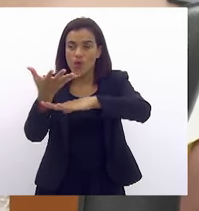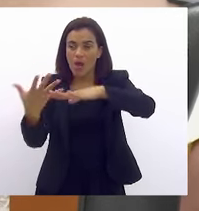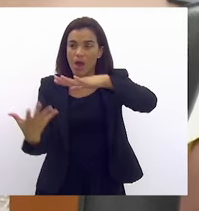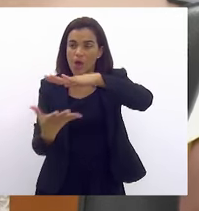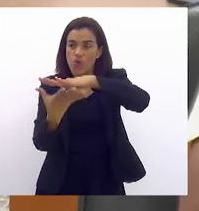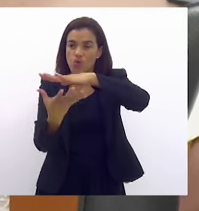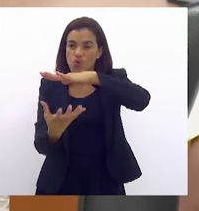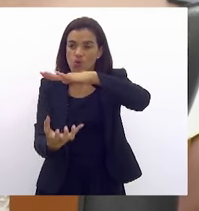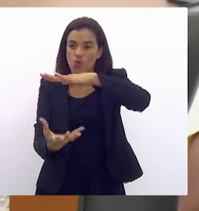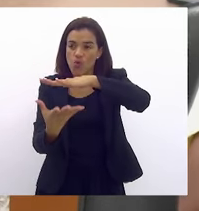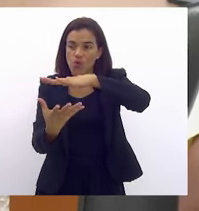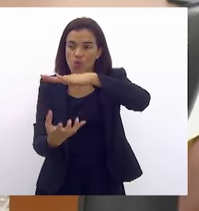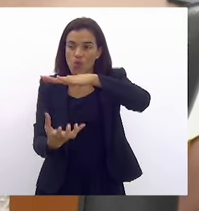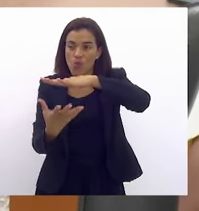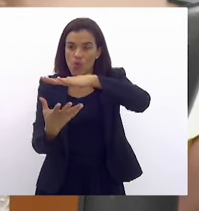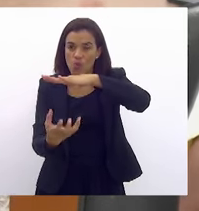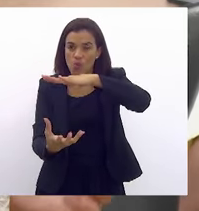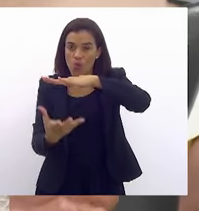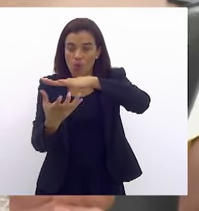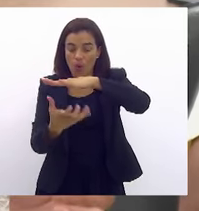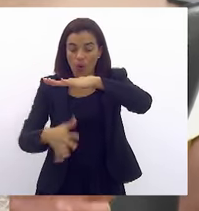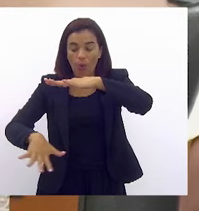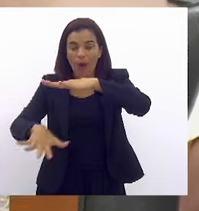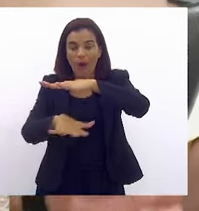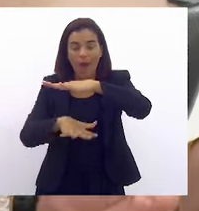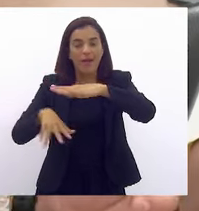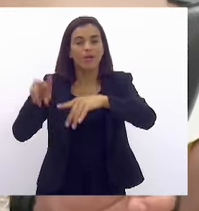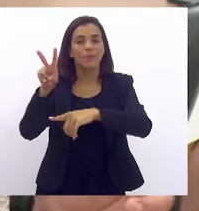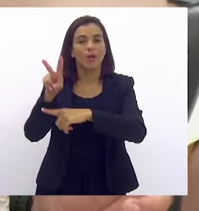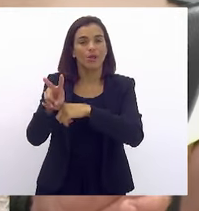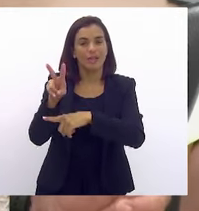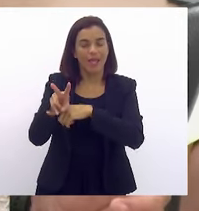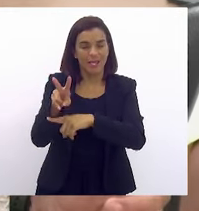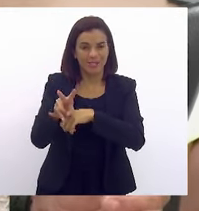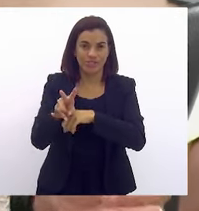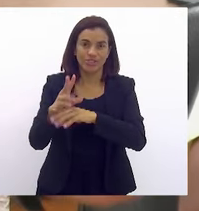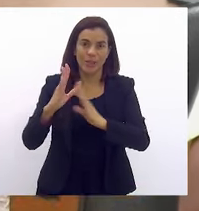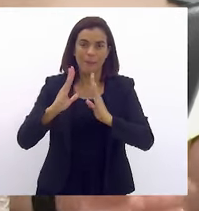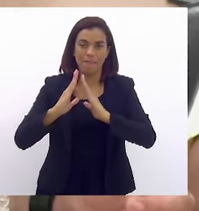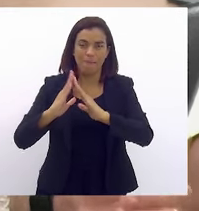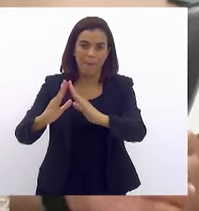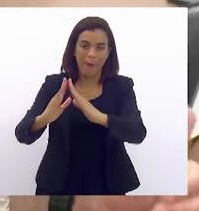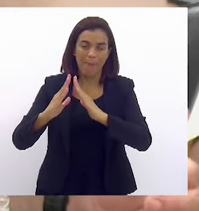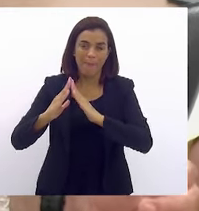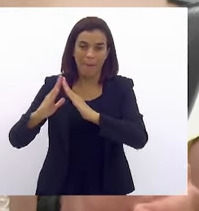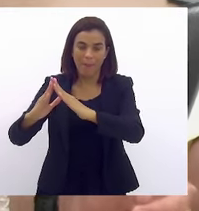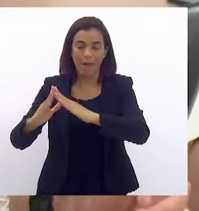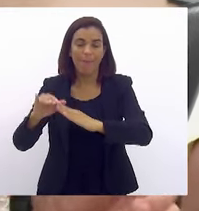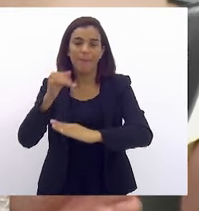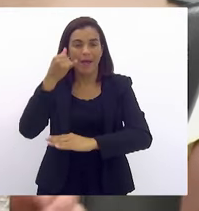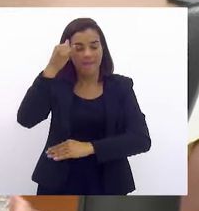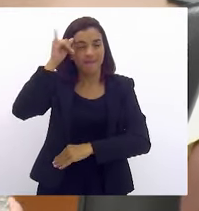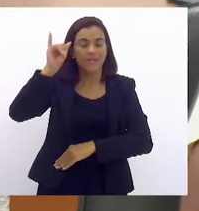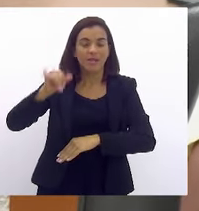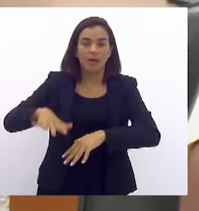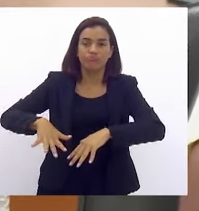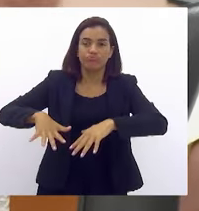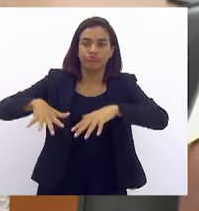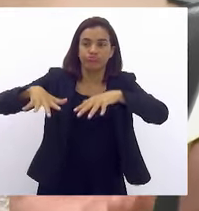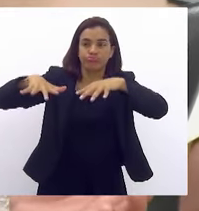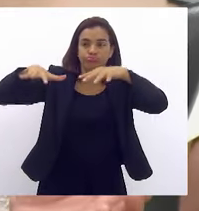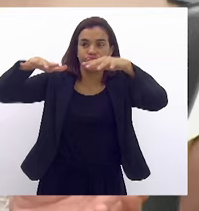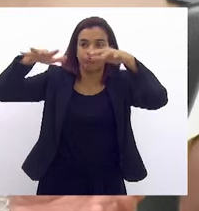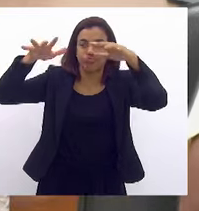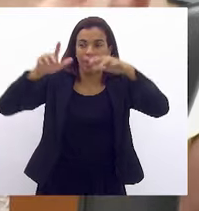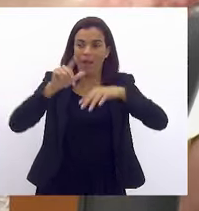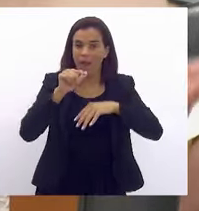inundação, uma zona que protege a ocupação urbana dos efeitos dos alagamentos, das enchentes, né? Especialmente